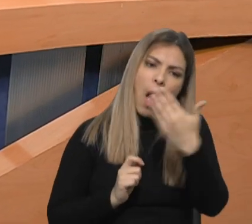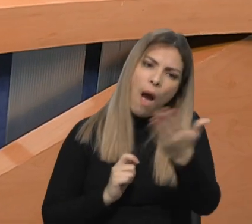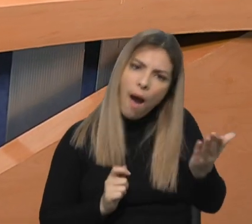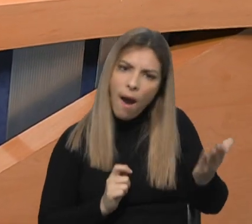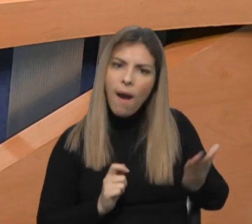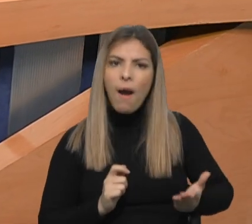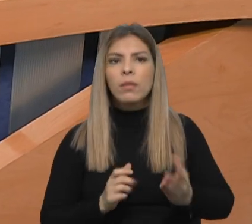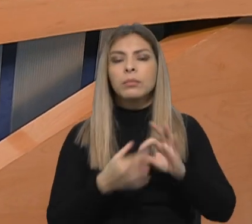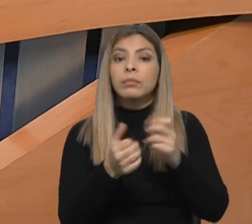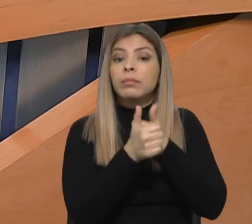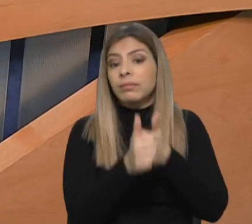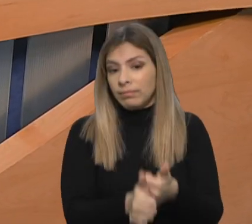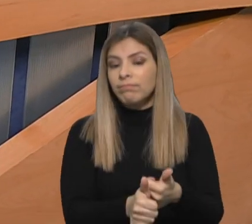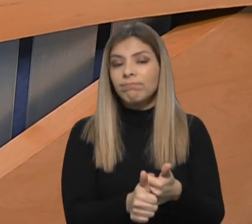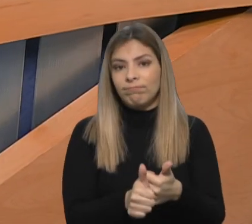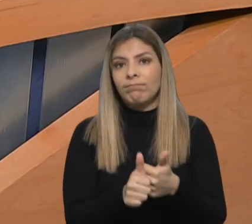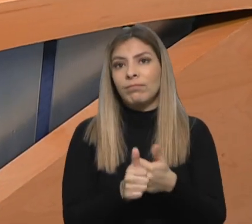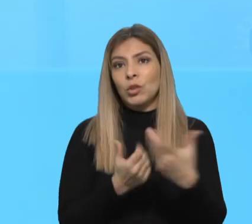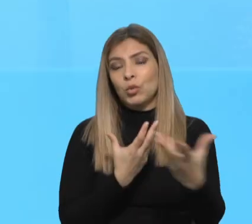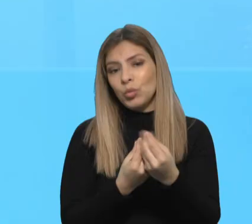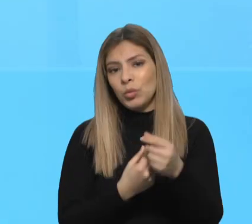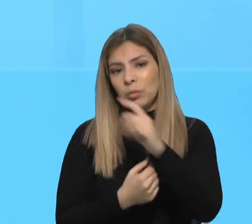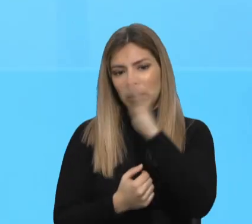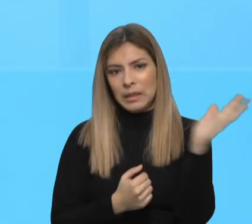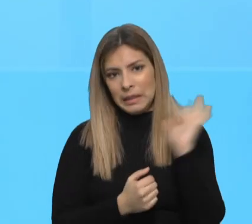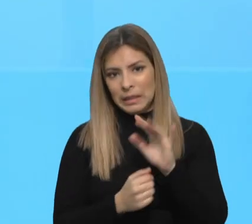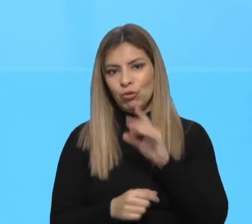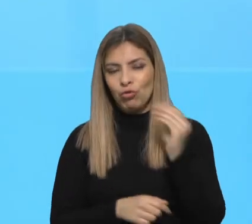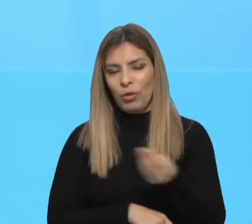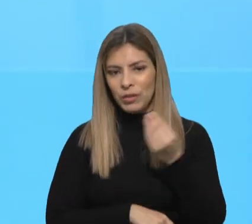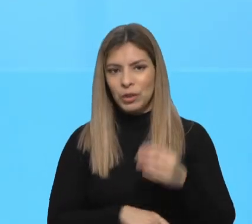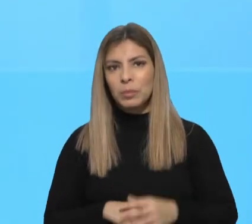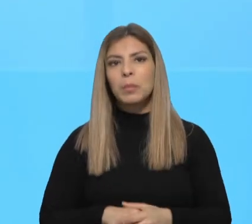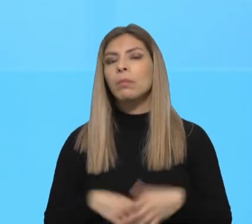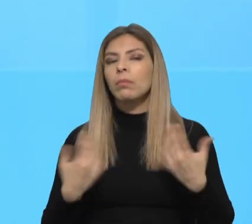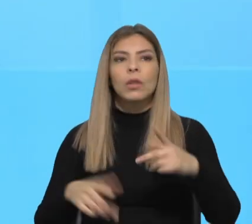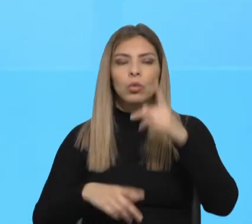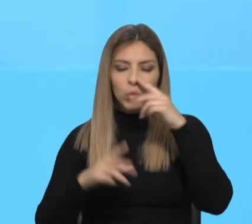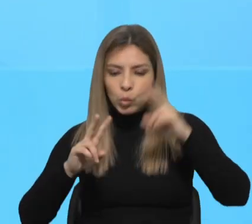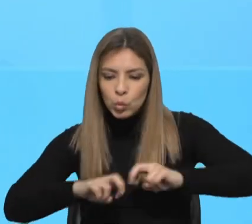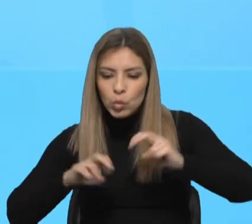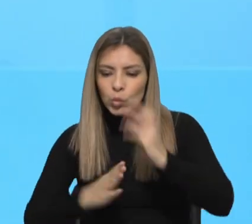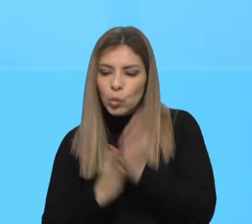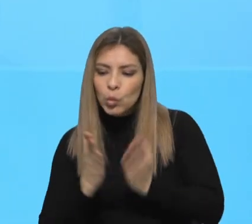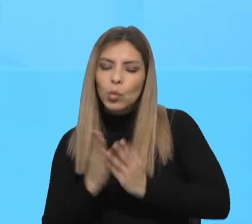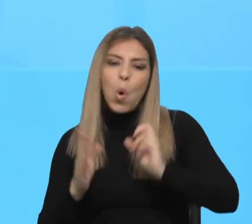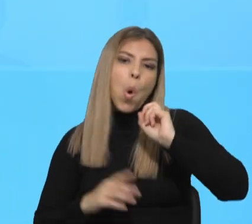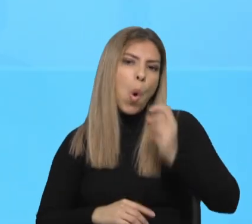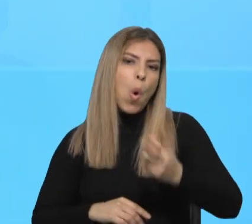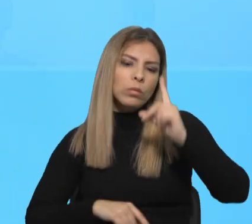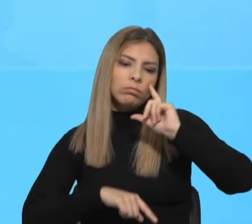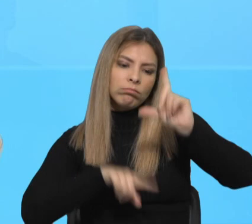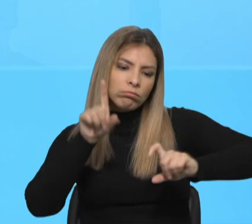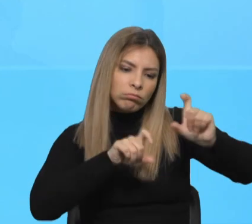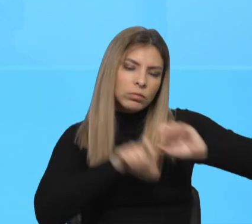comunidades e junto dos mais jovens. Quando há estudos, sondagens, por vezes vemos que a imagem dos